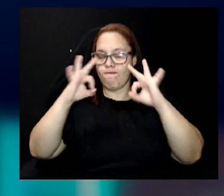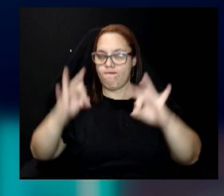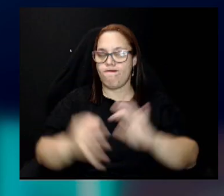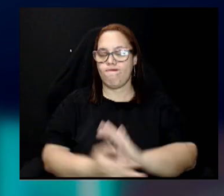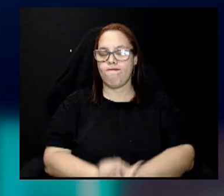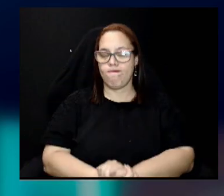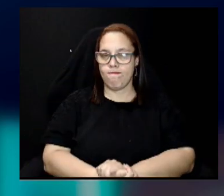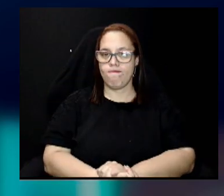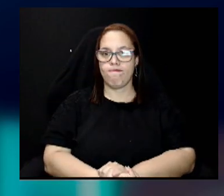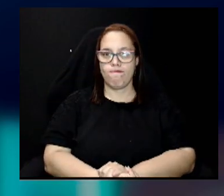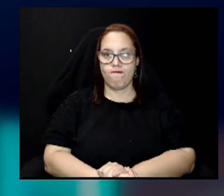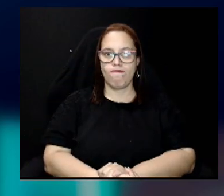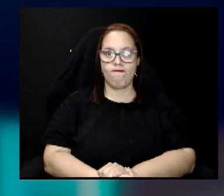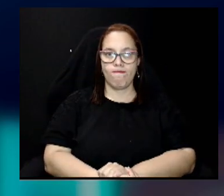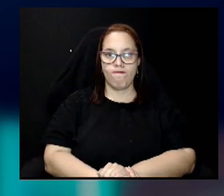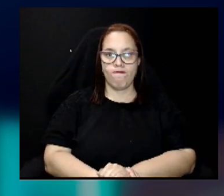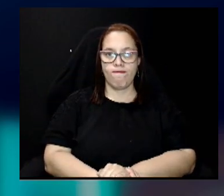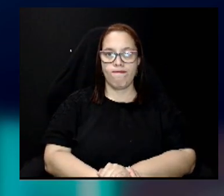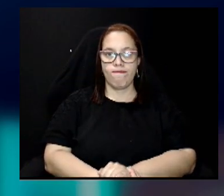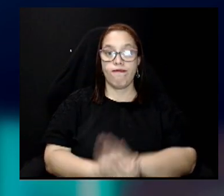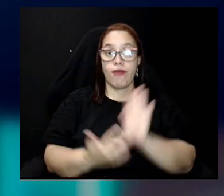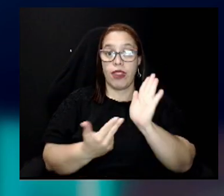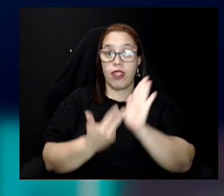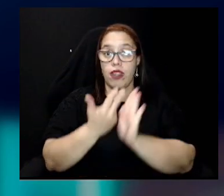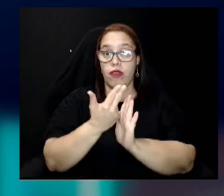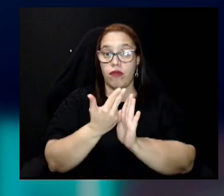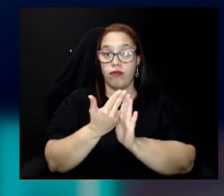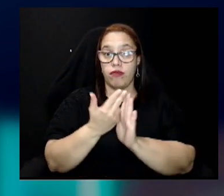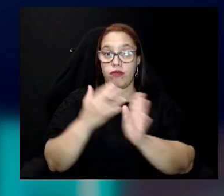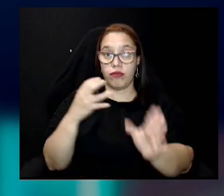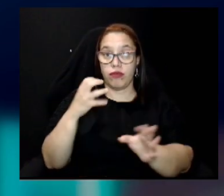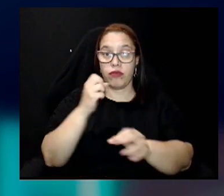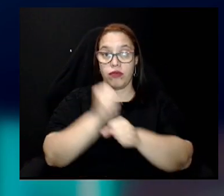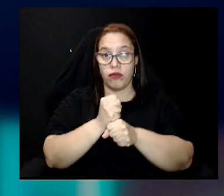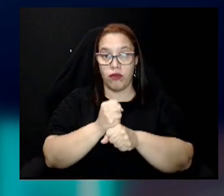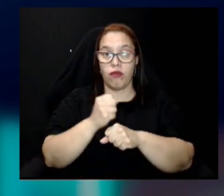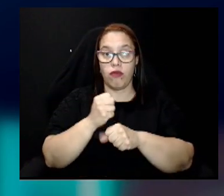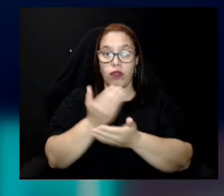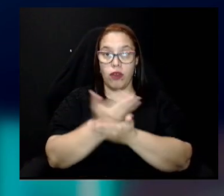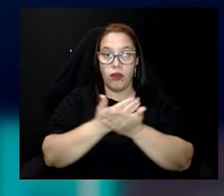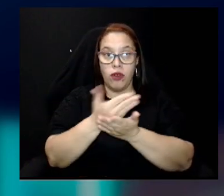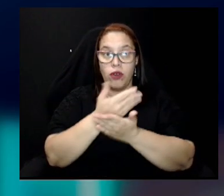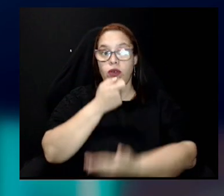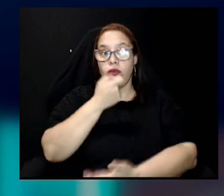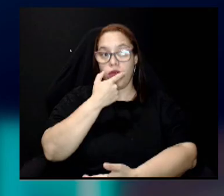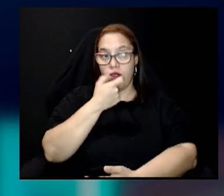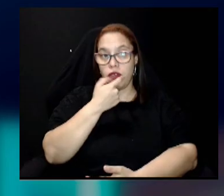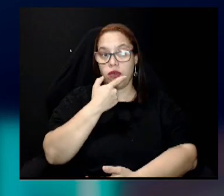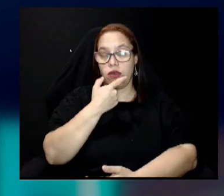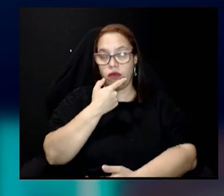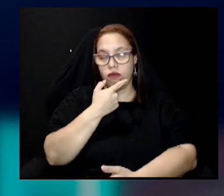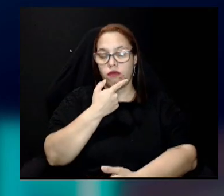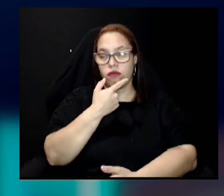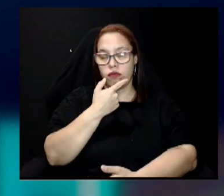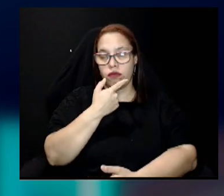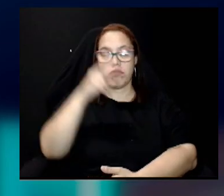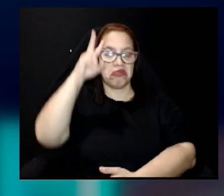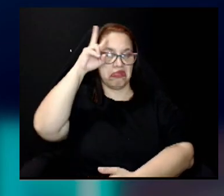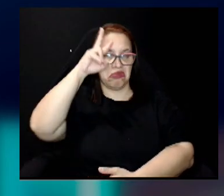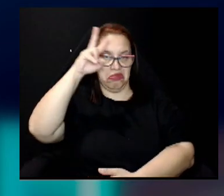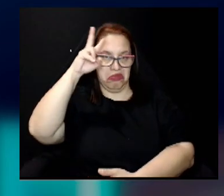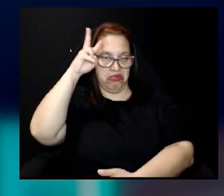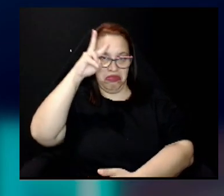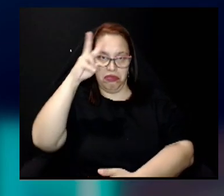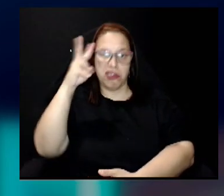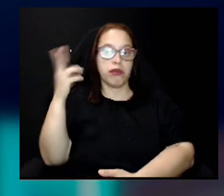Muitas vezes, a cirurgia é complementada por um tratamento medicamentoso, que, historicamente, é